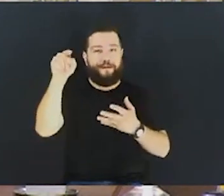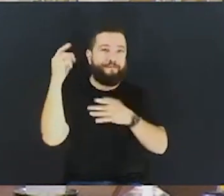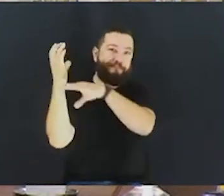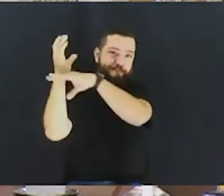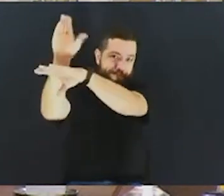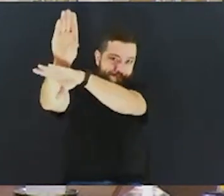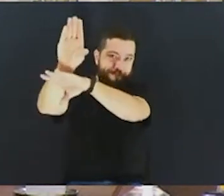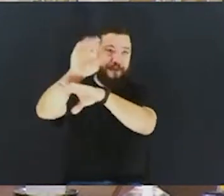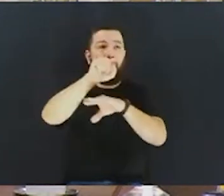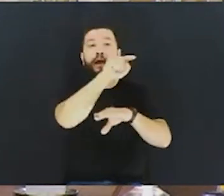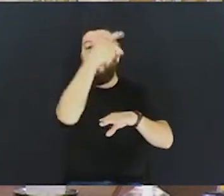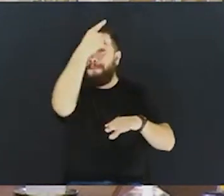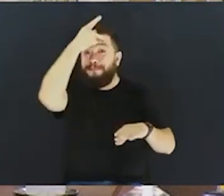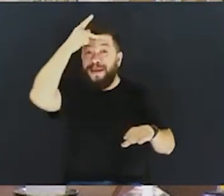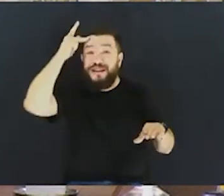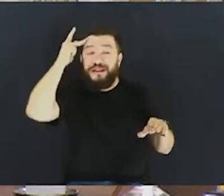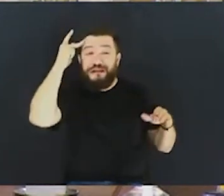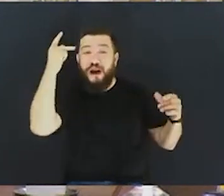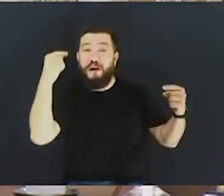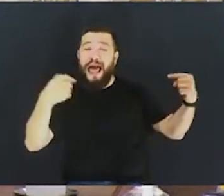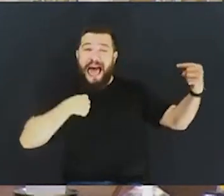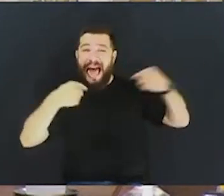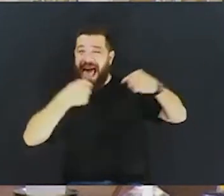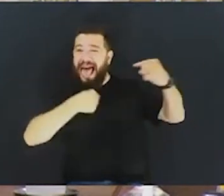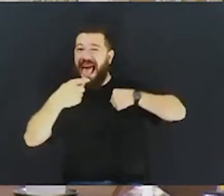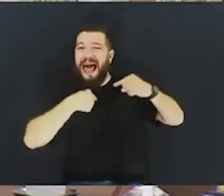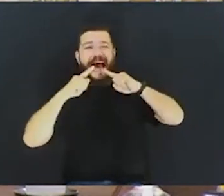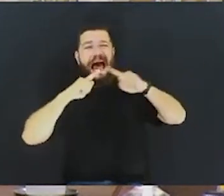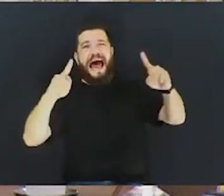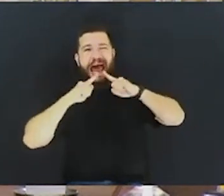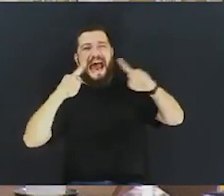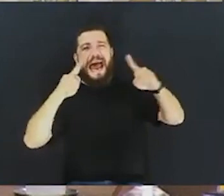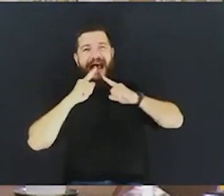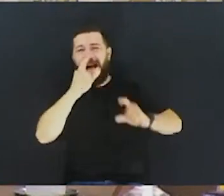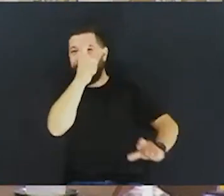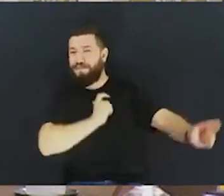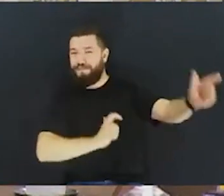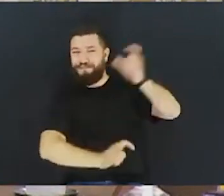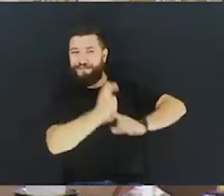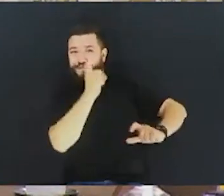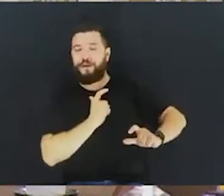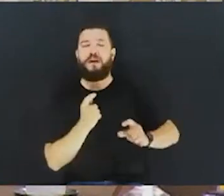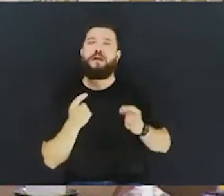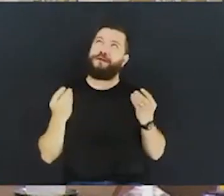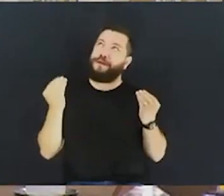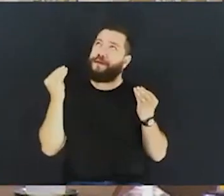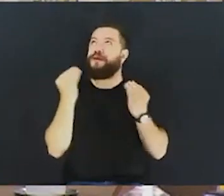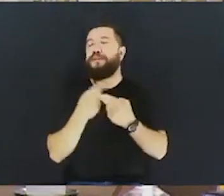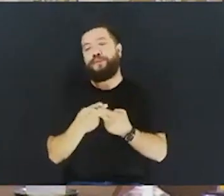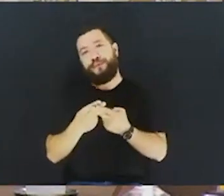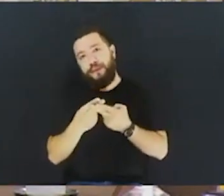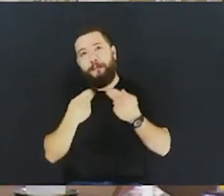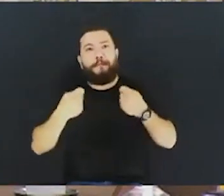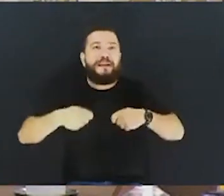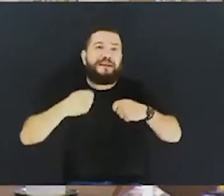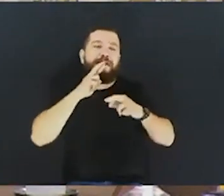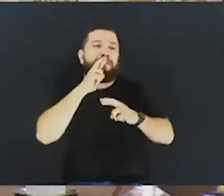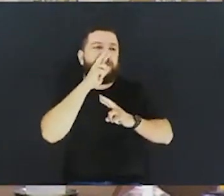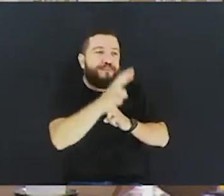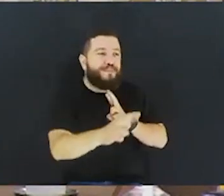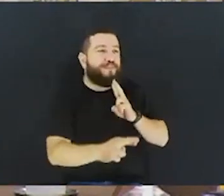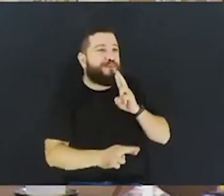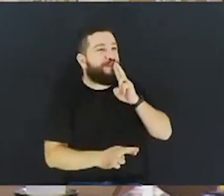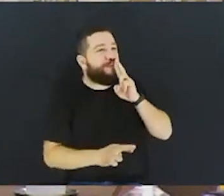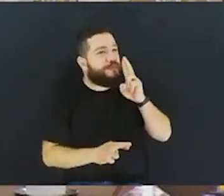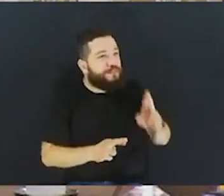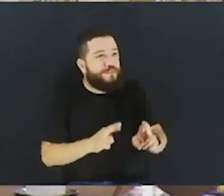nós não aprovamos a retirada dos 14%. Então, só para terminar, senhor presidente, se nós retirarmos